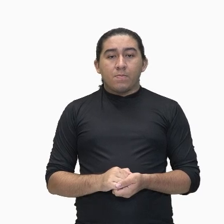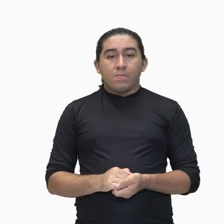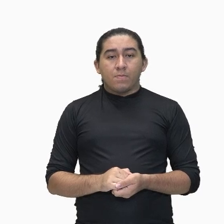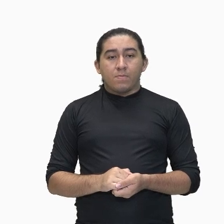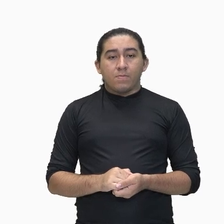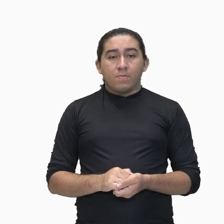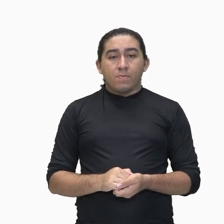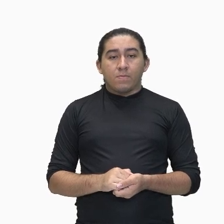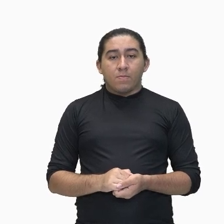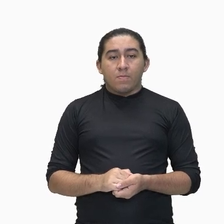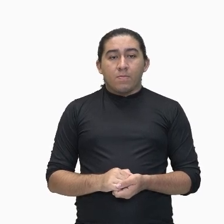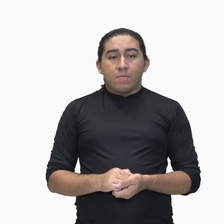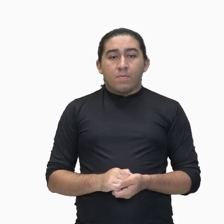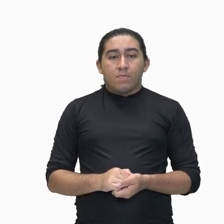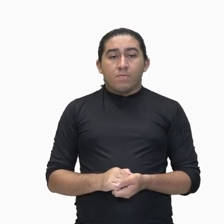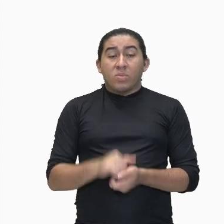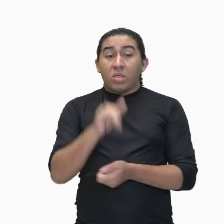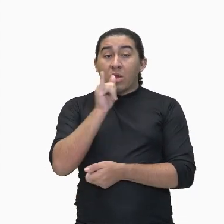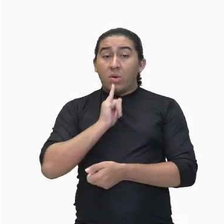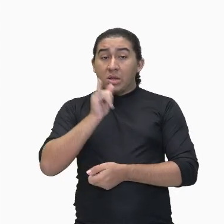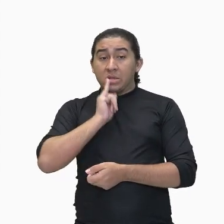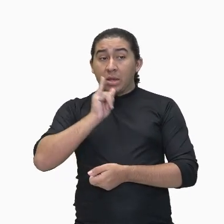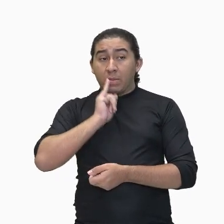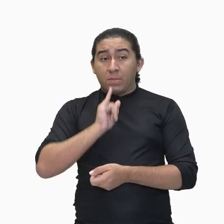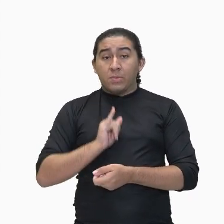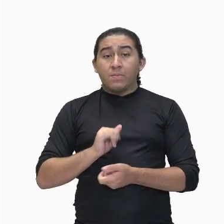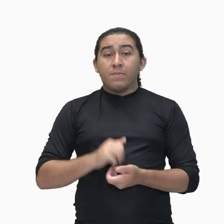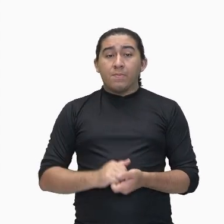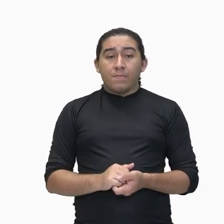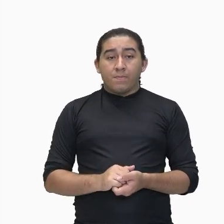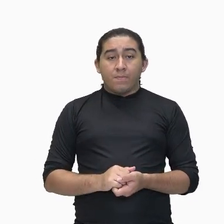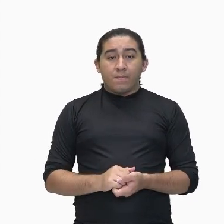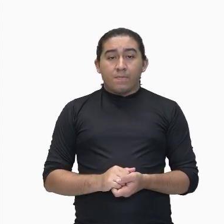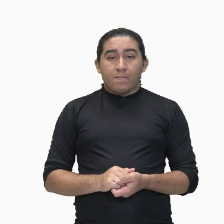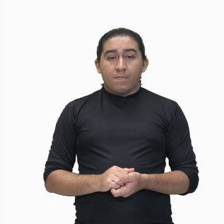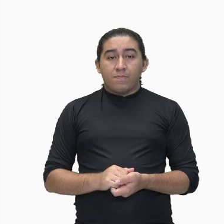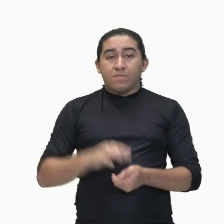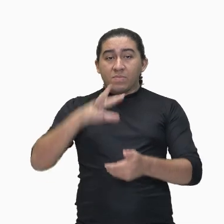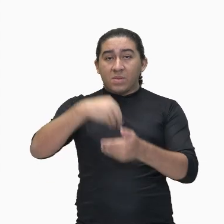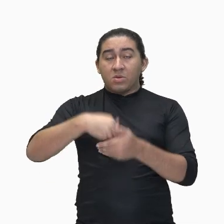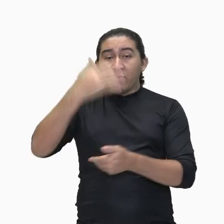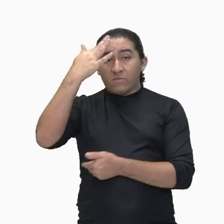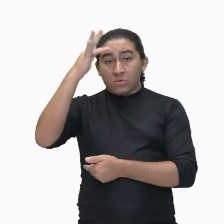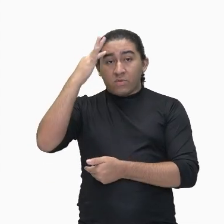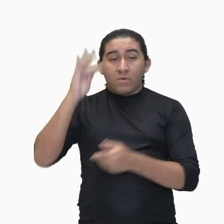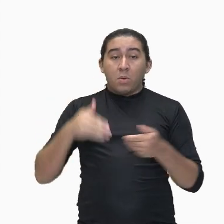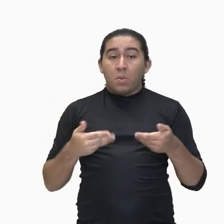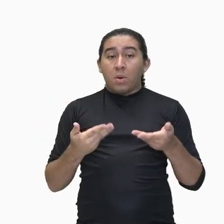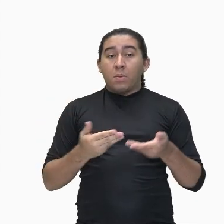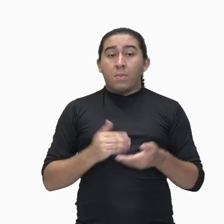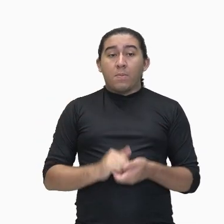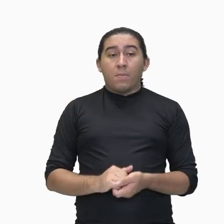proposição. O exemplo mais famoso na filosofia é esse aí, ó.